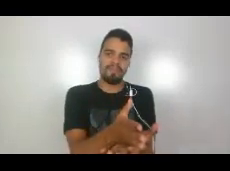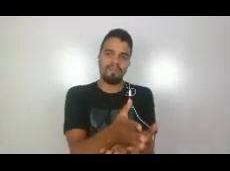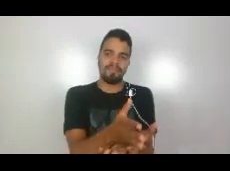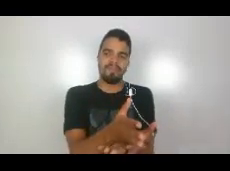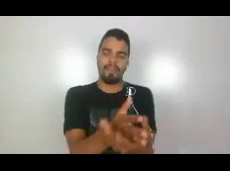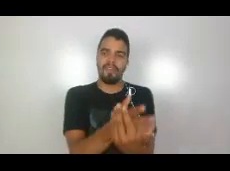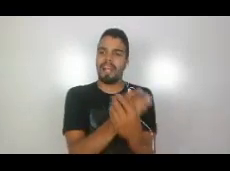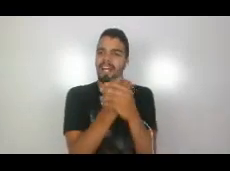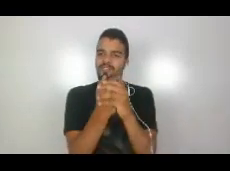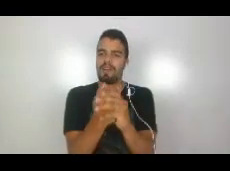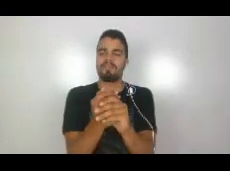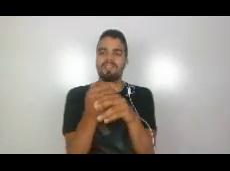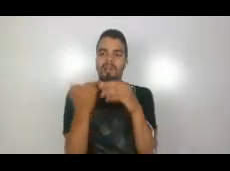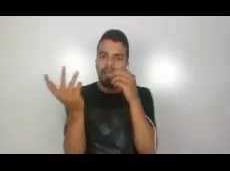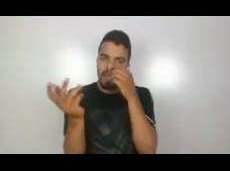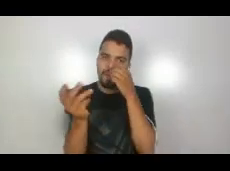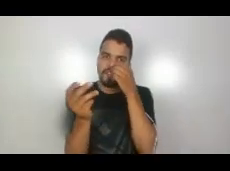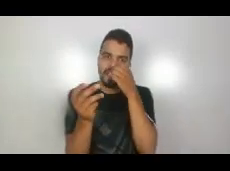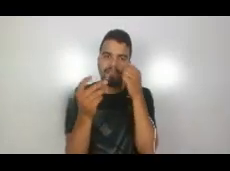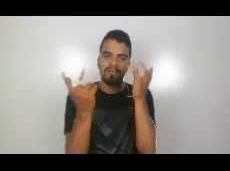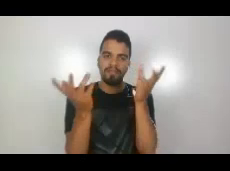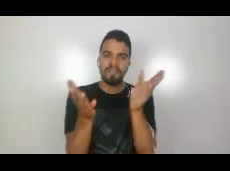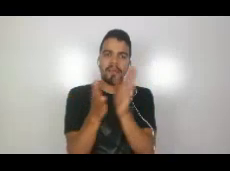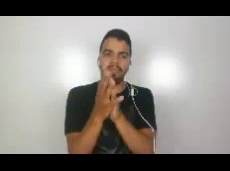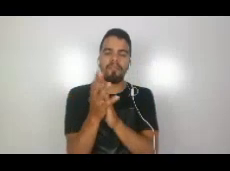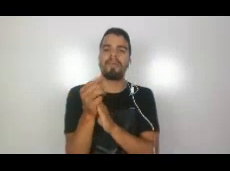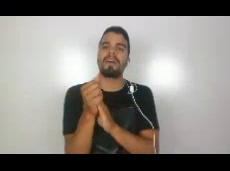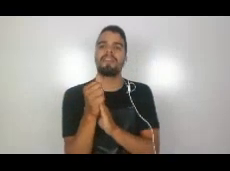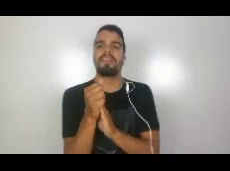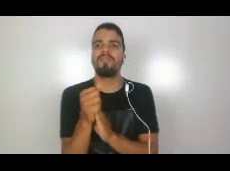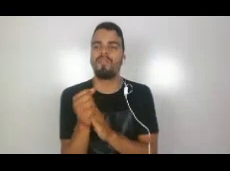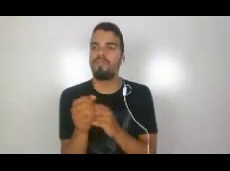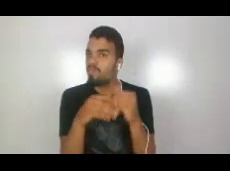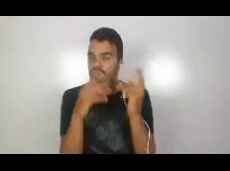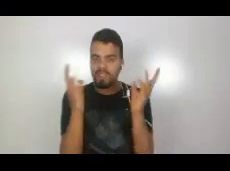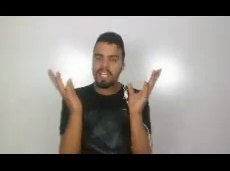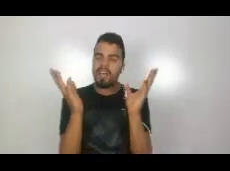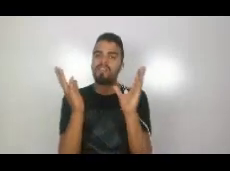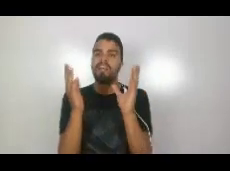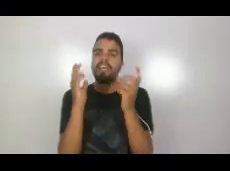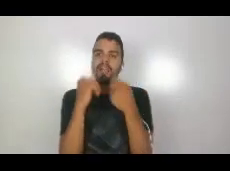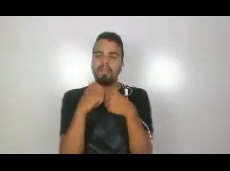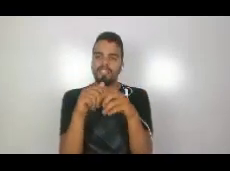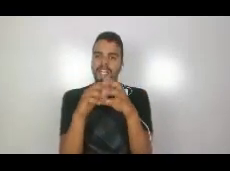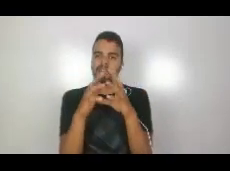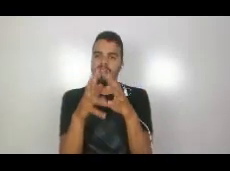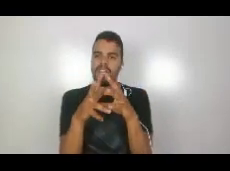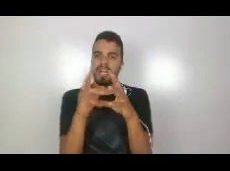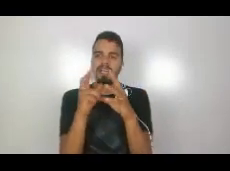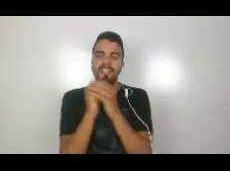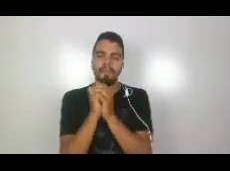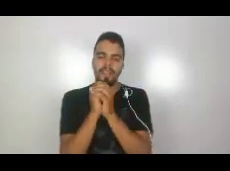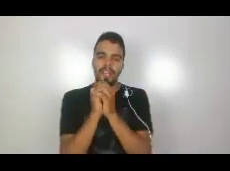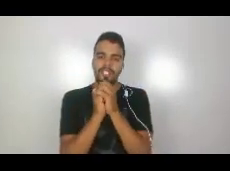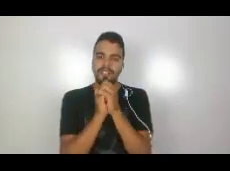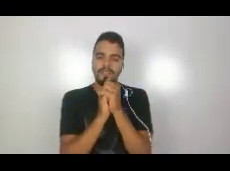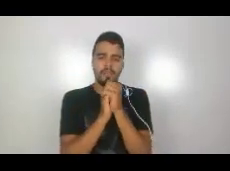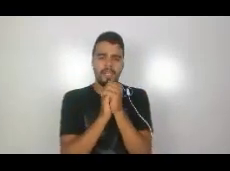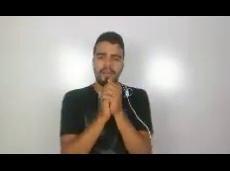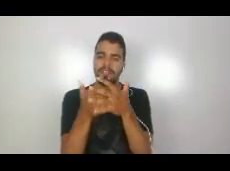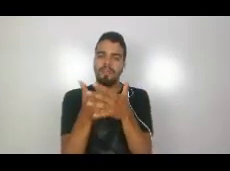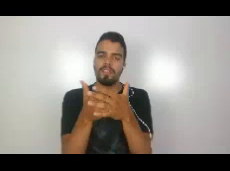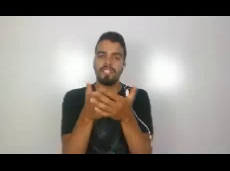exemplo. Tá bom? Caso o aluno não lembre o sinal do verbo comprar, né? Ou algum outro sinal, ele pode recorrer a este